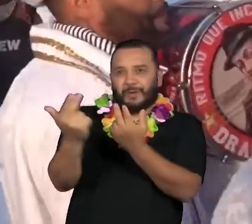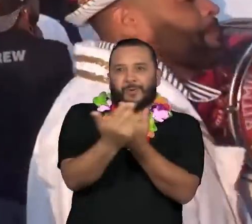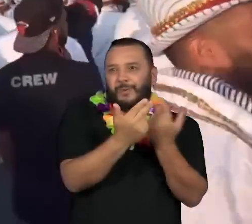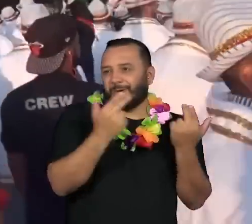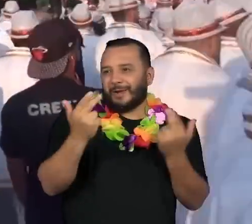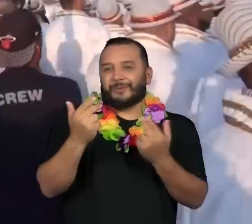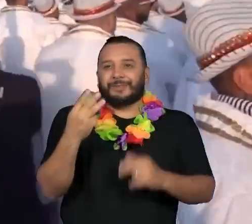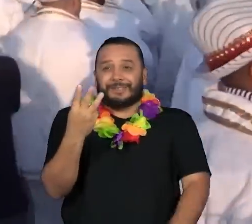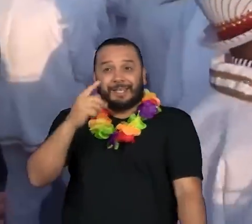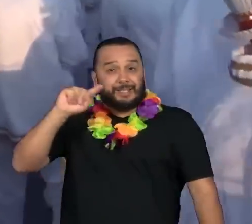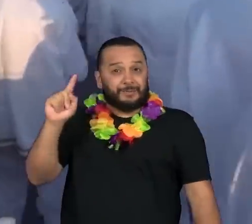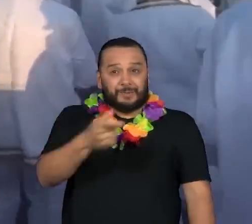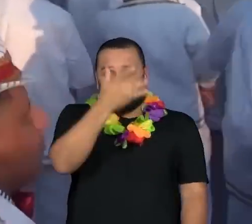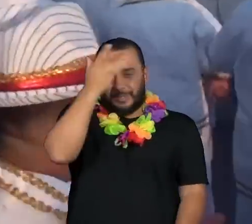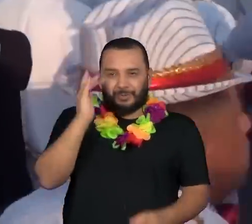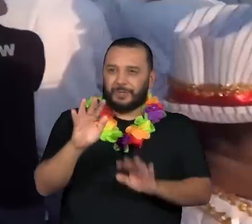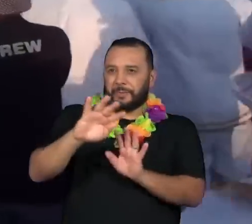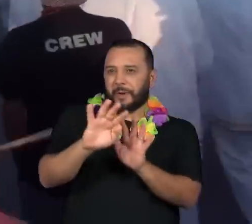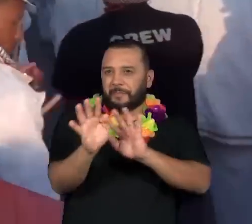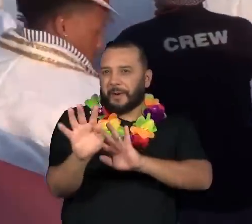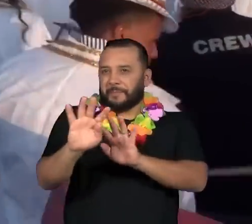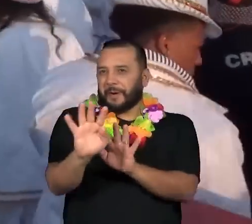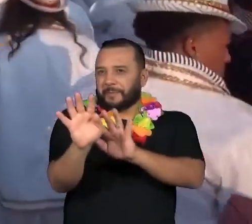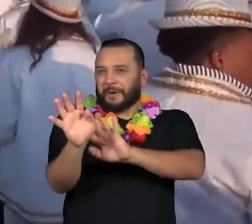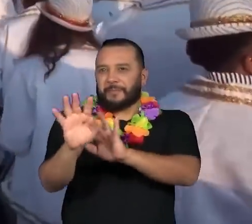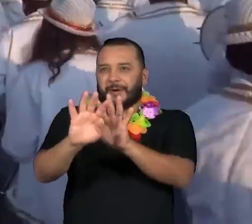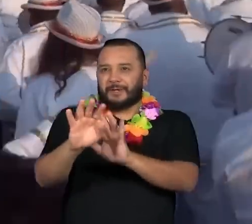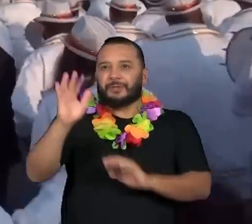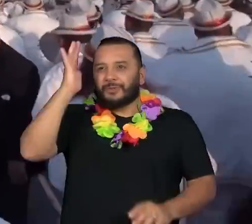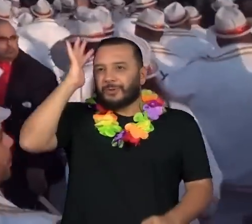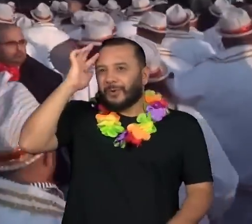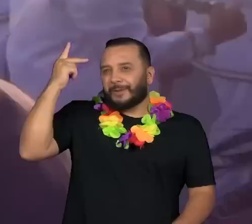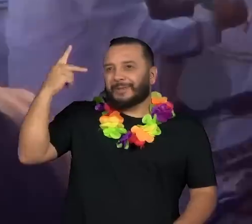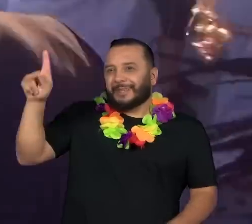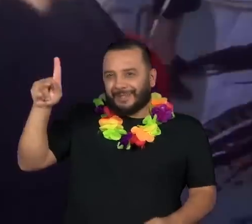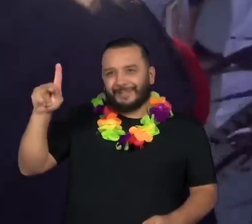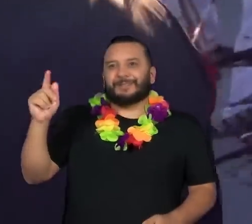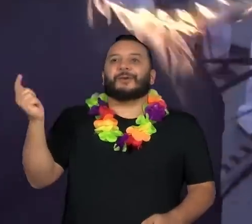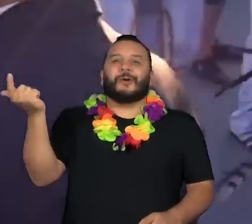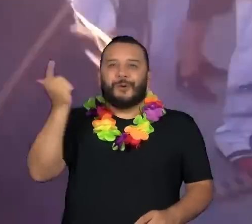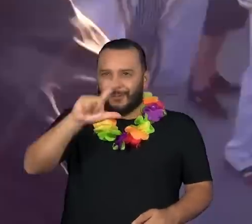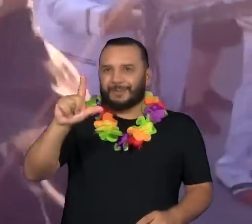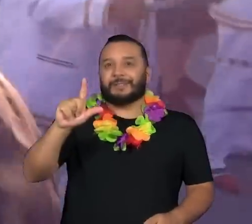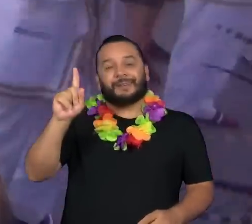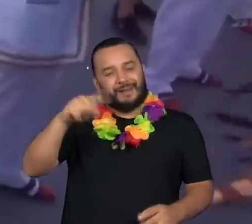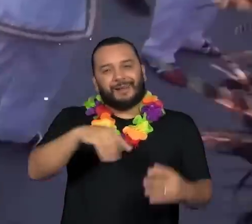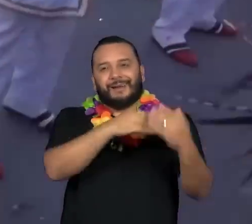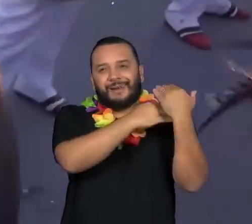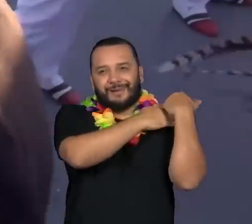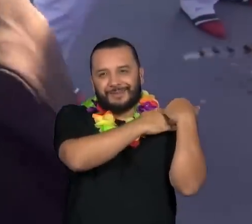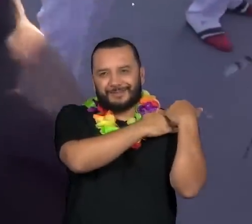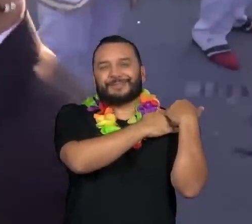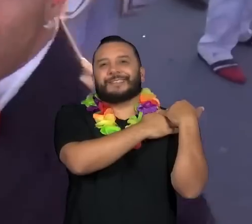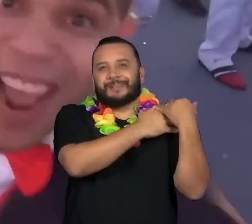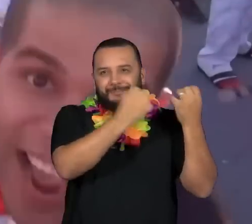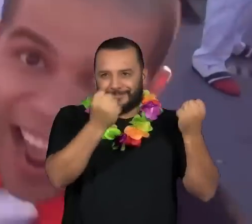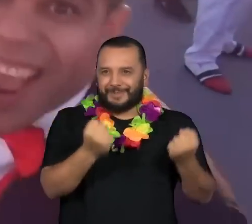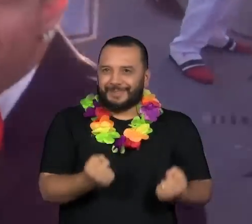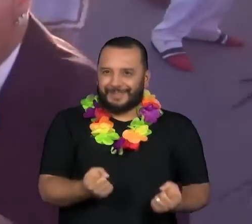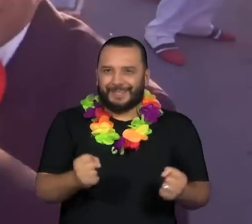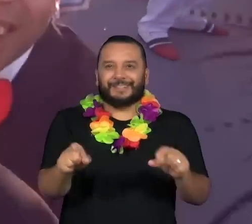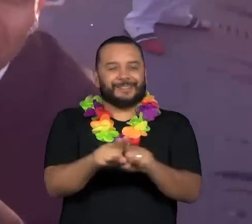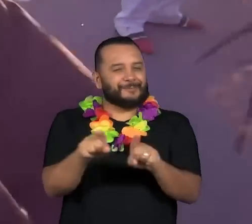esses 3.000 componentes para a avenida. Realizar o sonho deles de estar ali. Então, uma responsabilidade muito grande e também